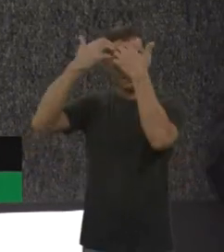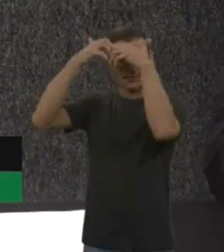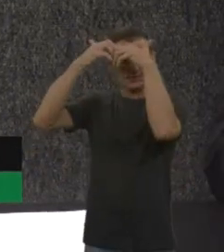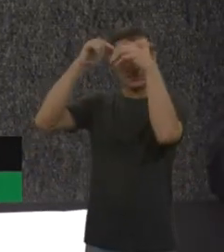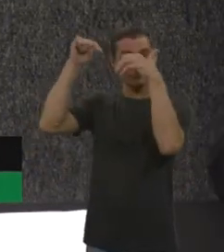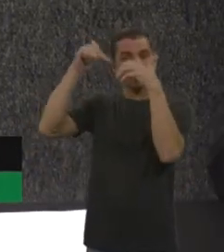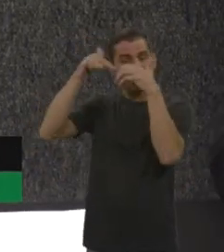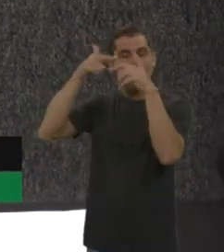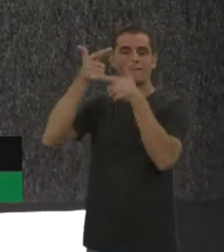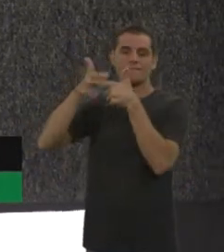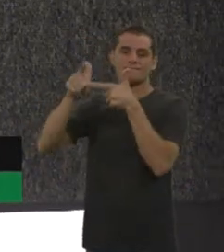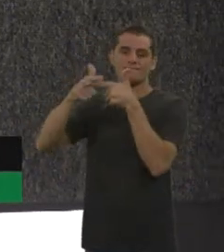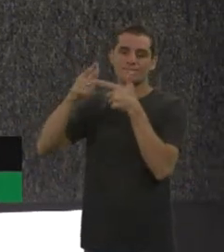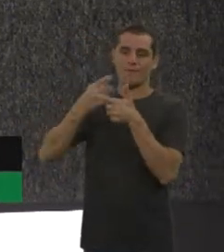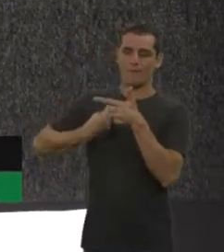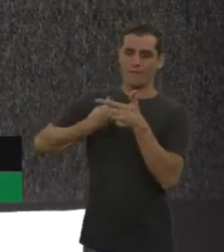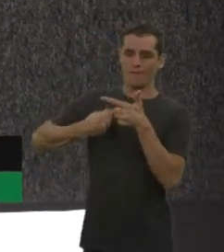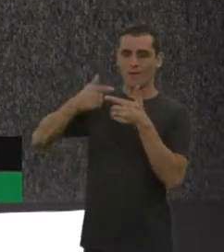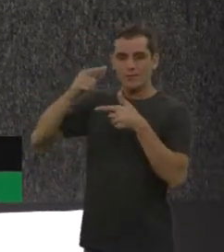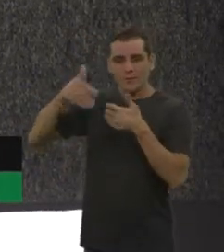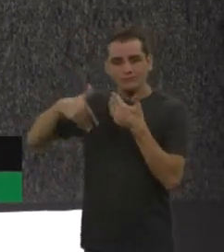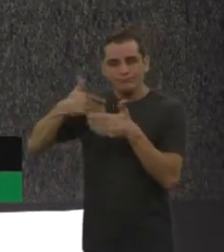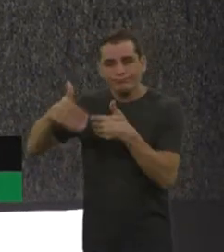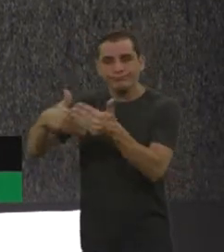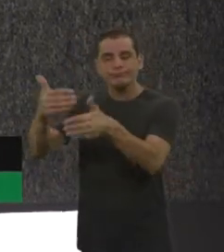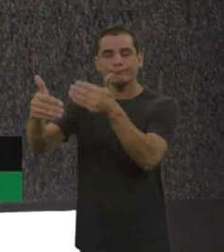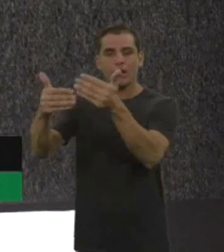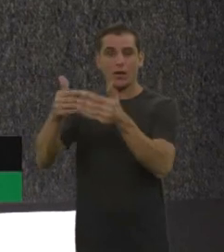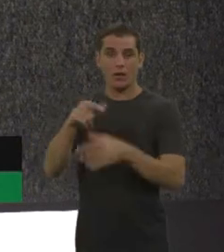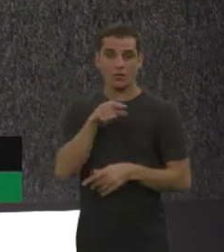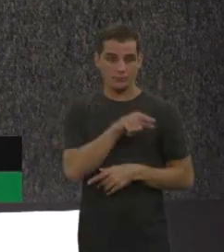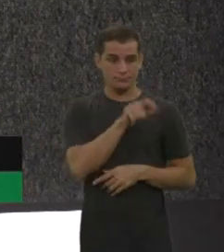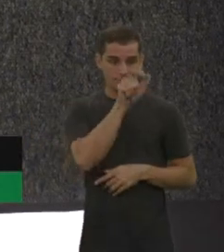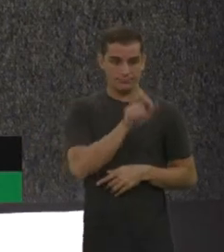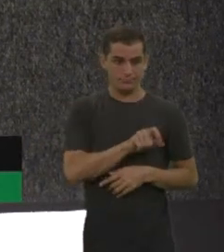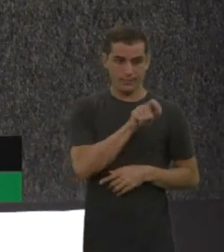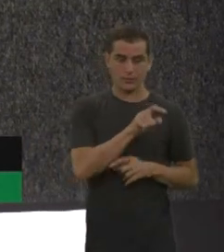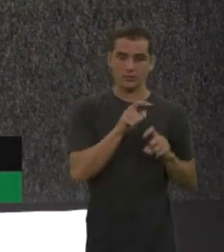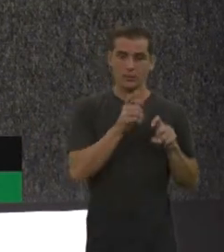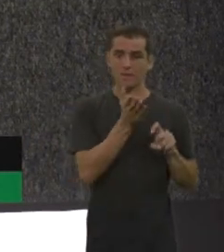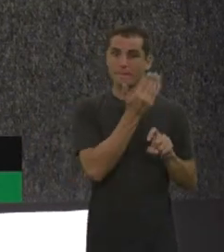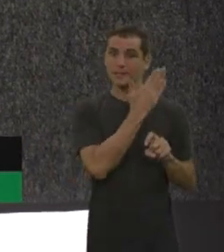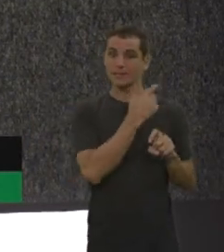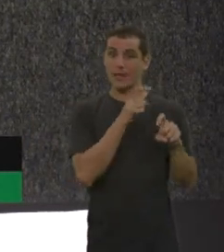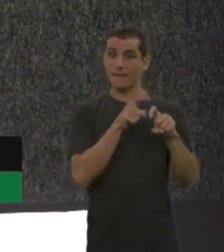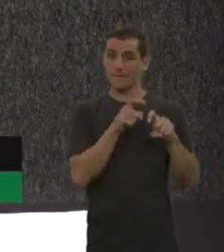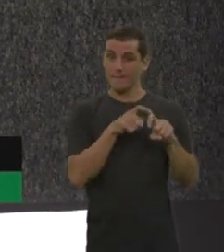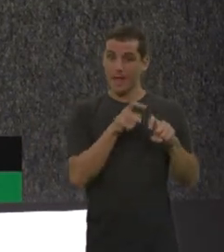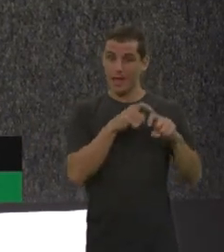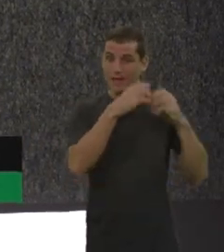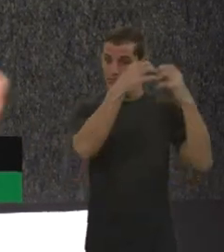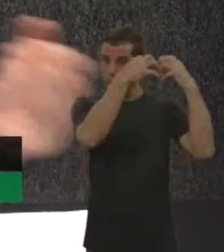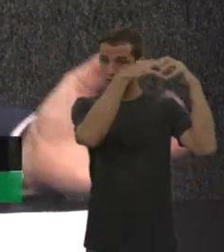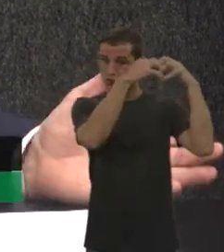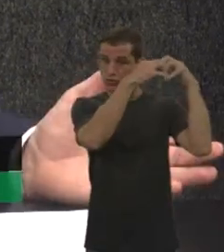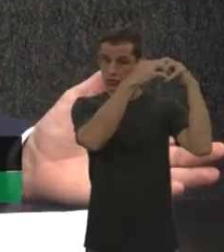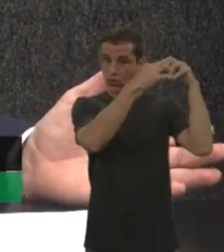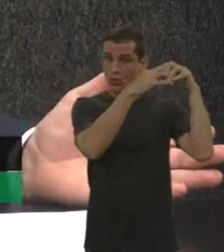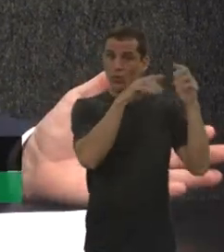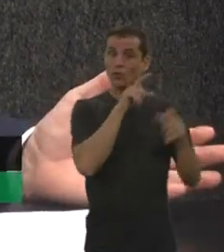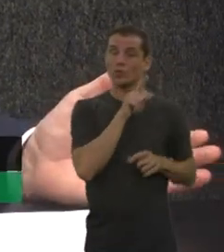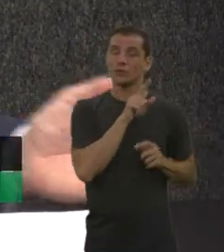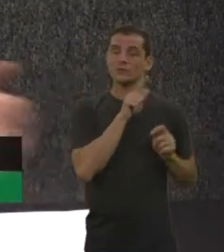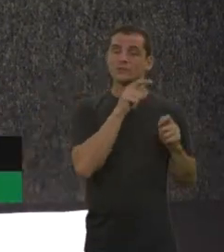porque sou médico neurologista, fui médico da PAI de Jaraguá do Sul, e, infelizmente, a gente se deparou